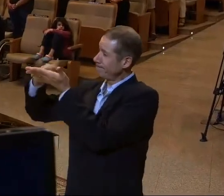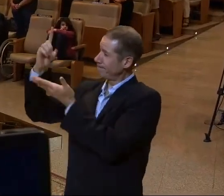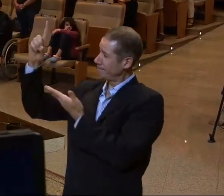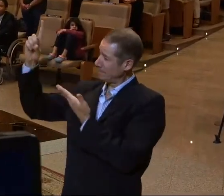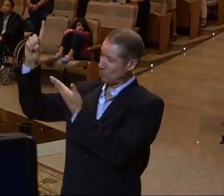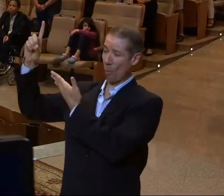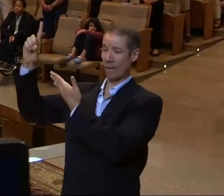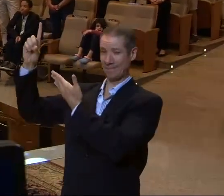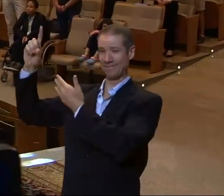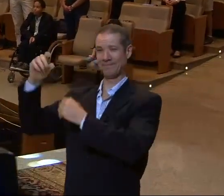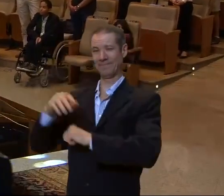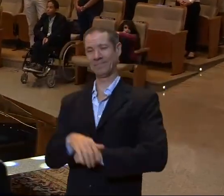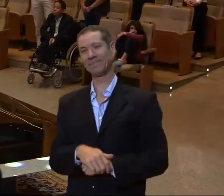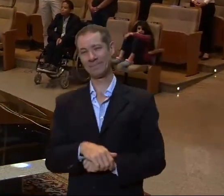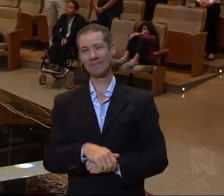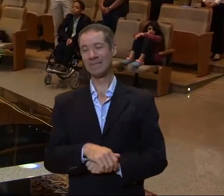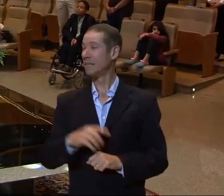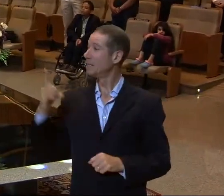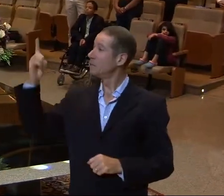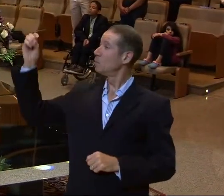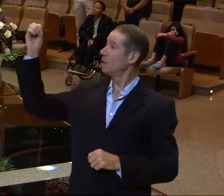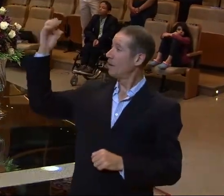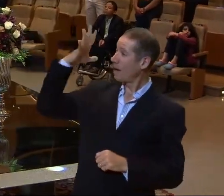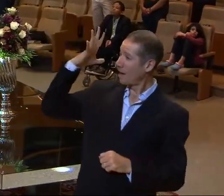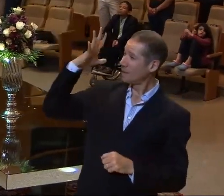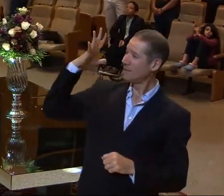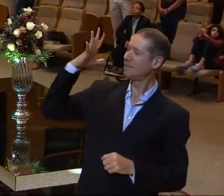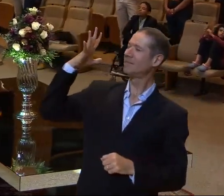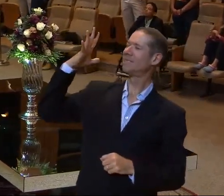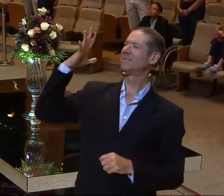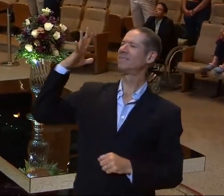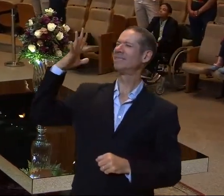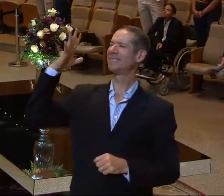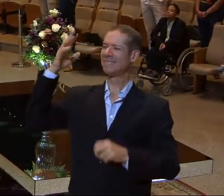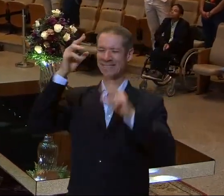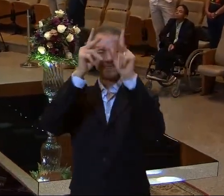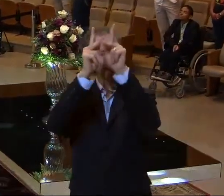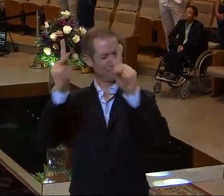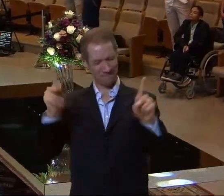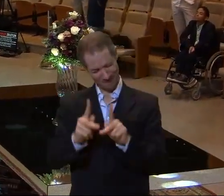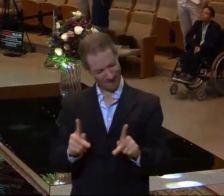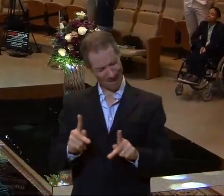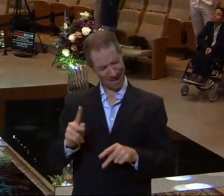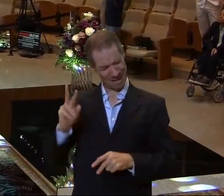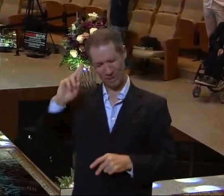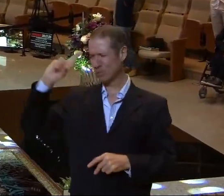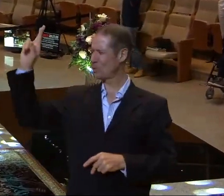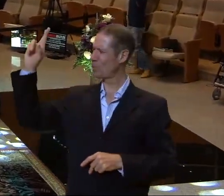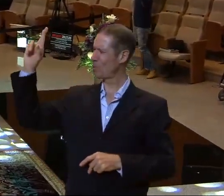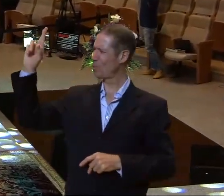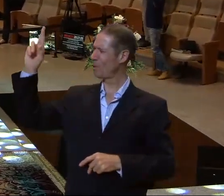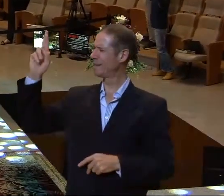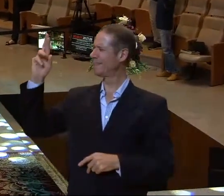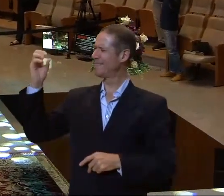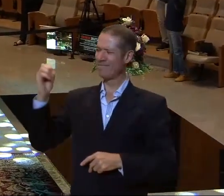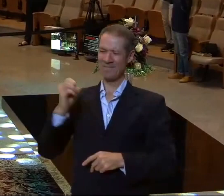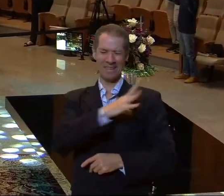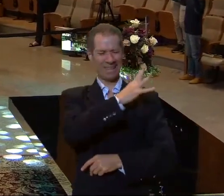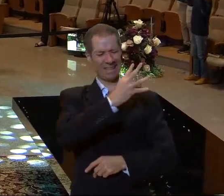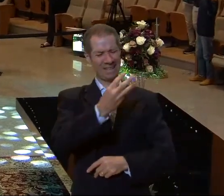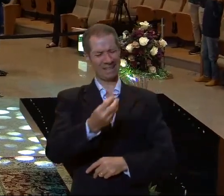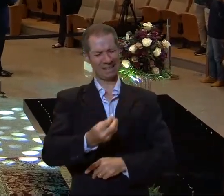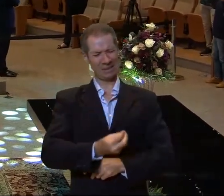mãos. Que a tua graça, que a tua paz, que novidade de